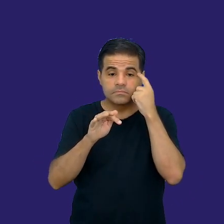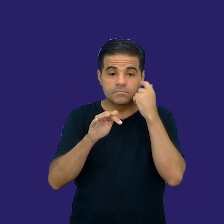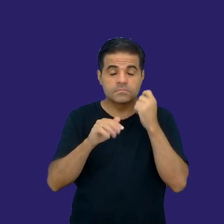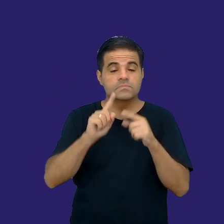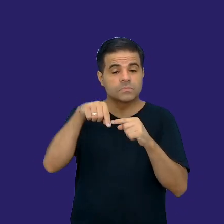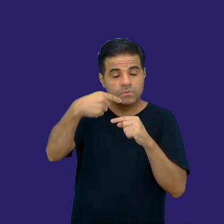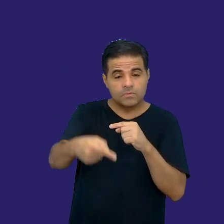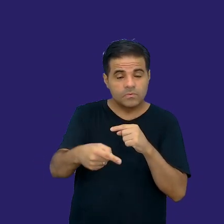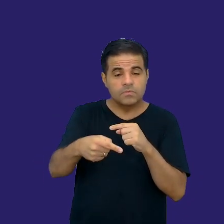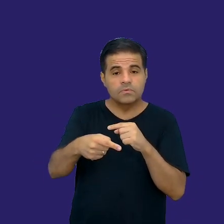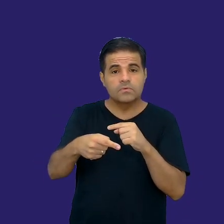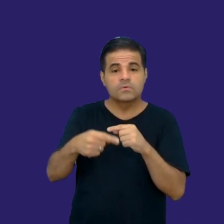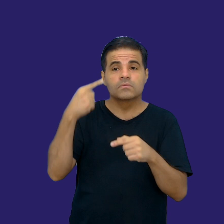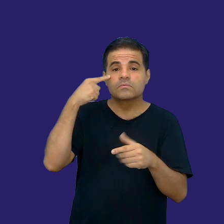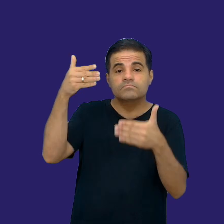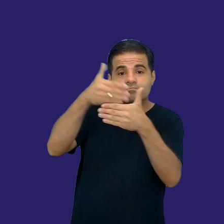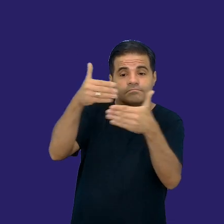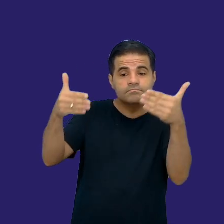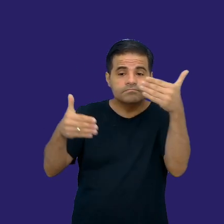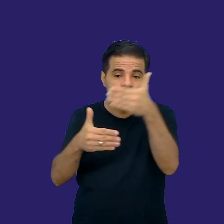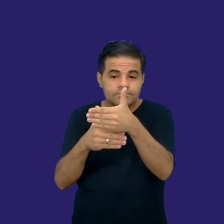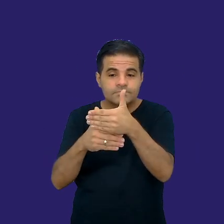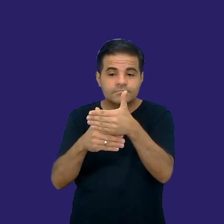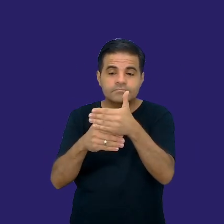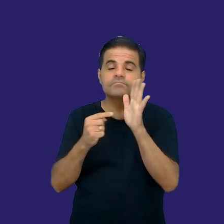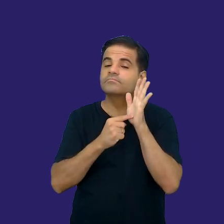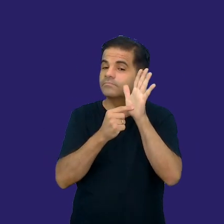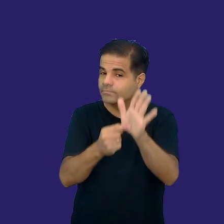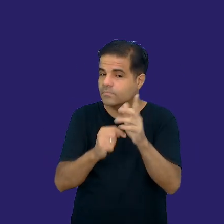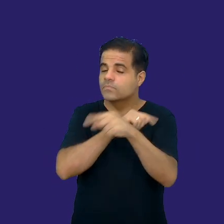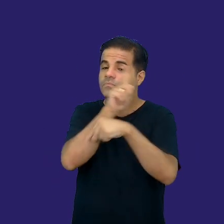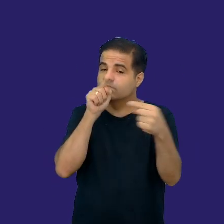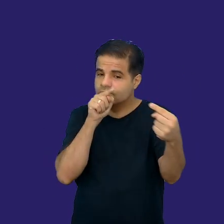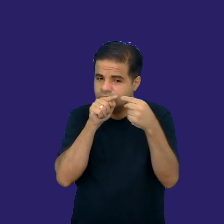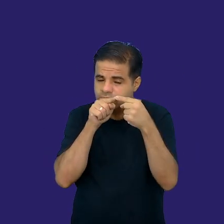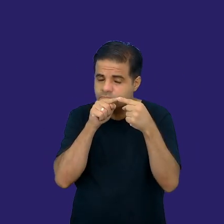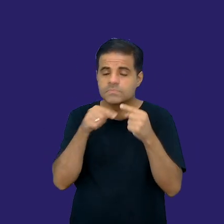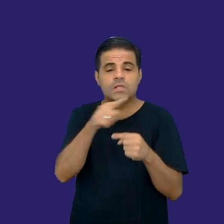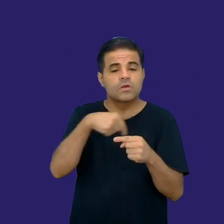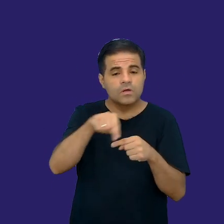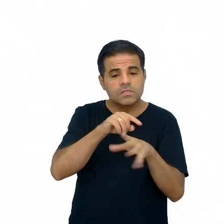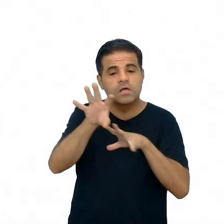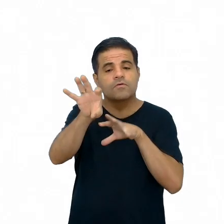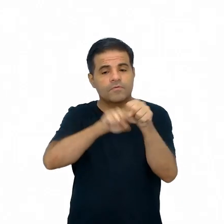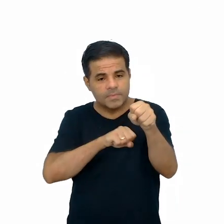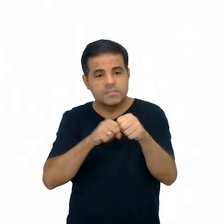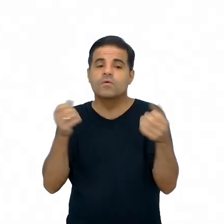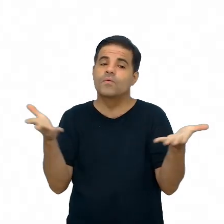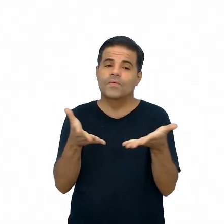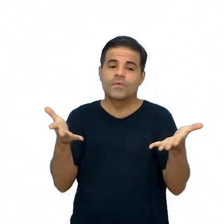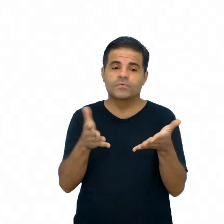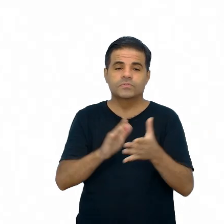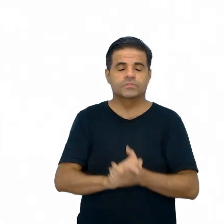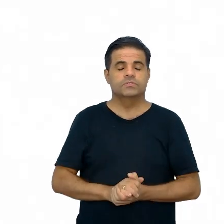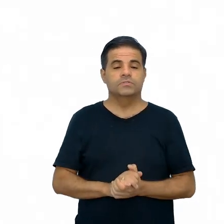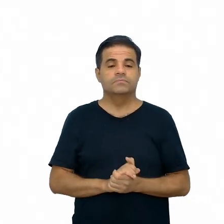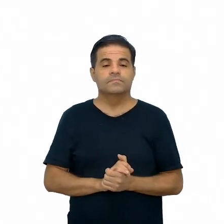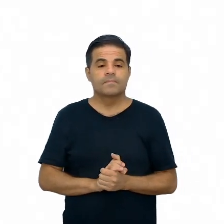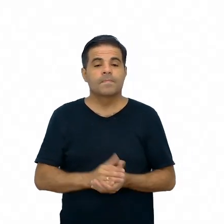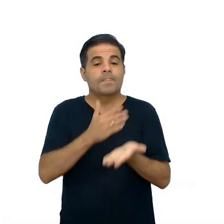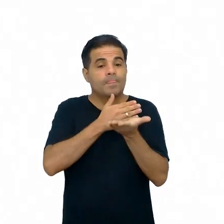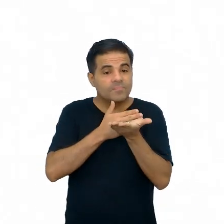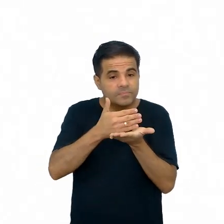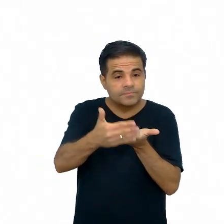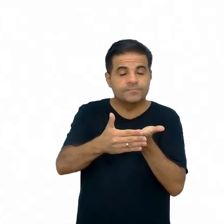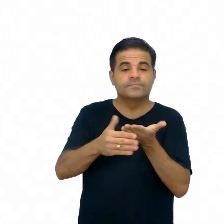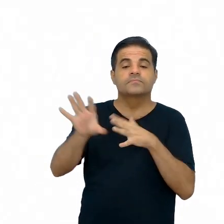No próximo slide, a gente vai apresentar os objetivos da nossa formação de hoje. Então, para